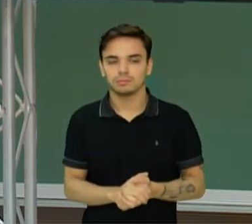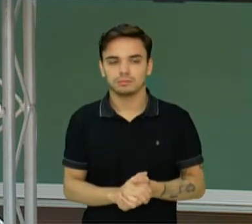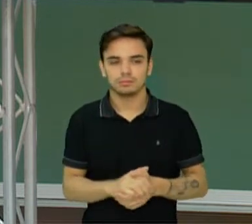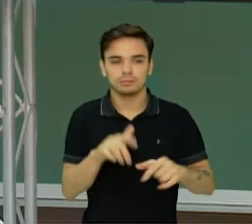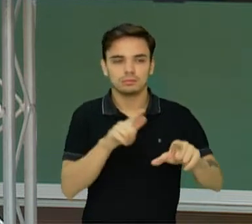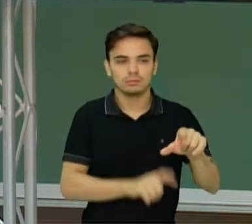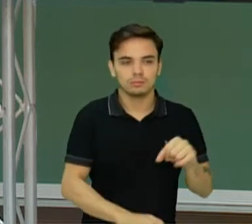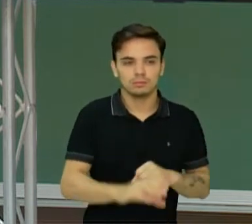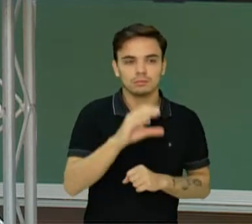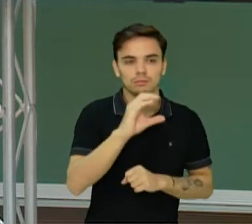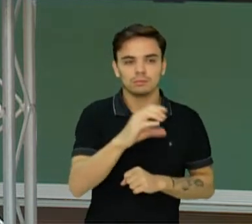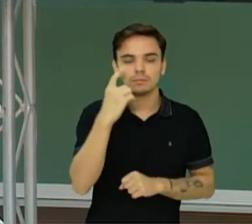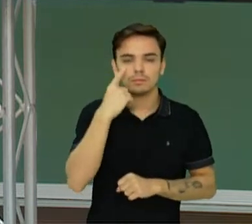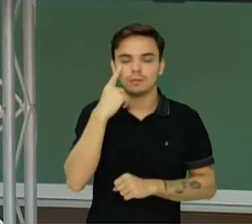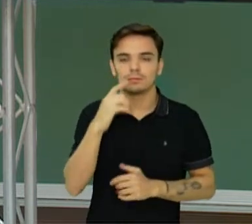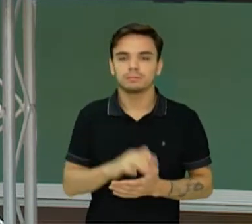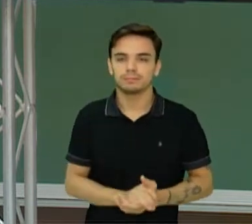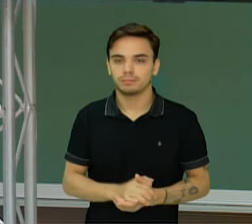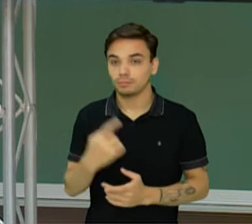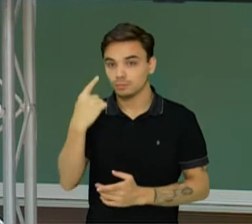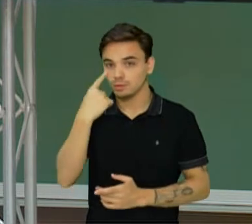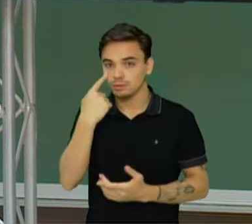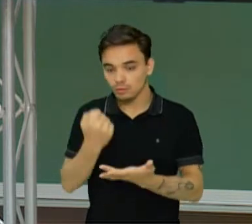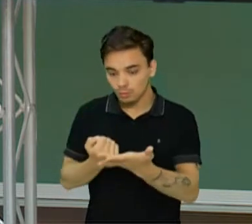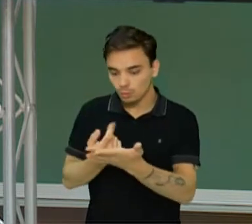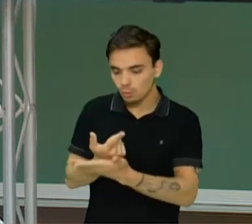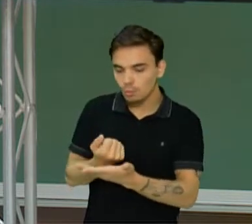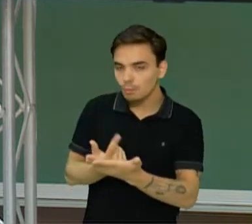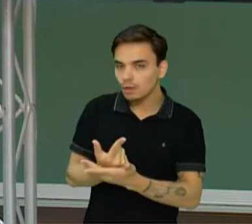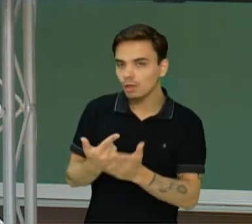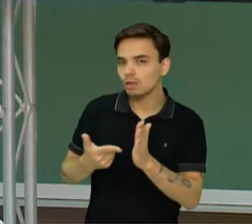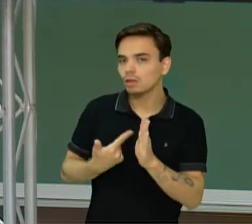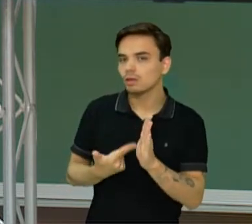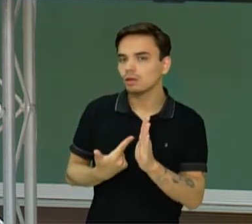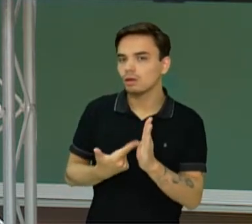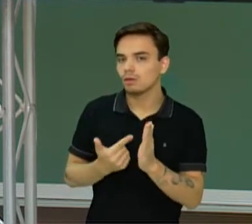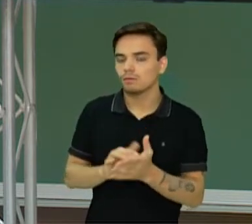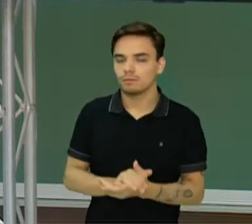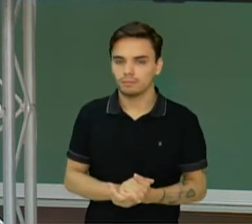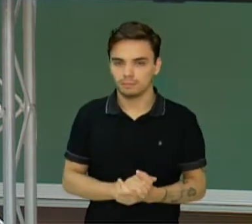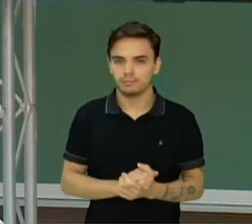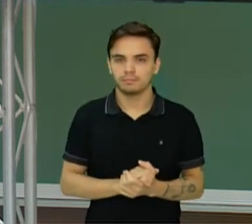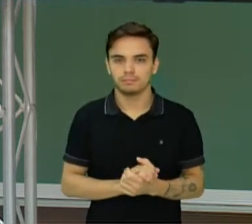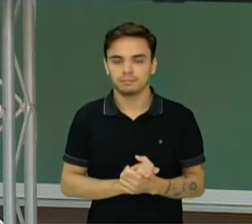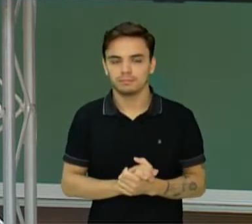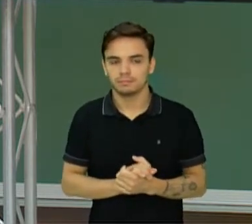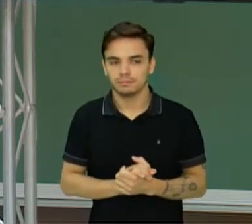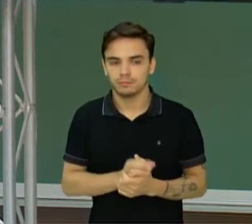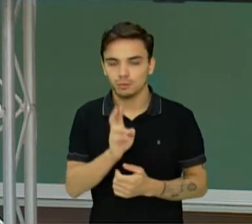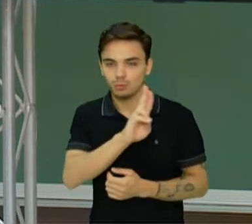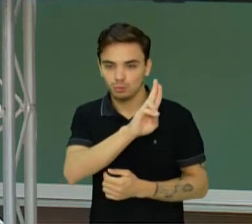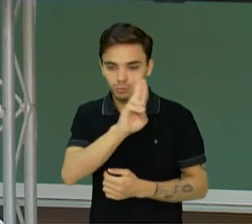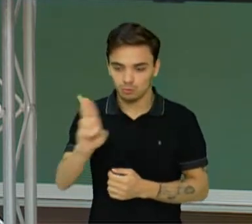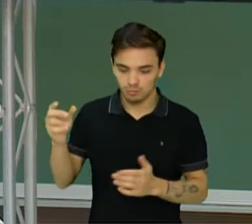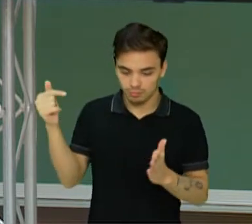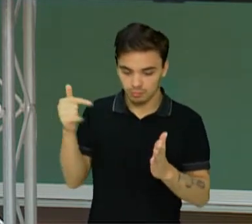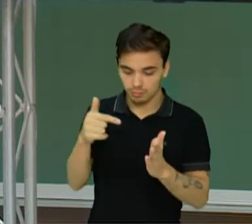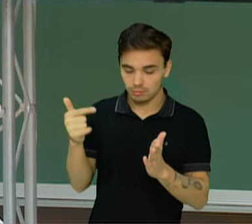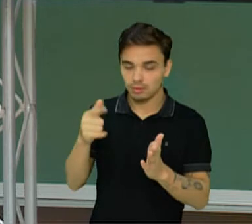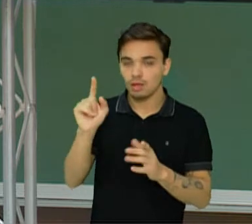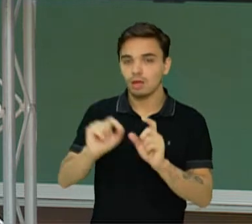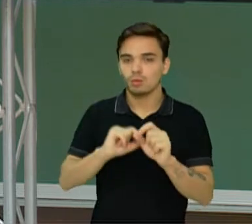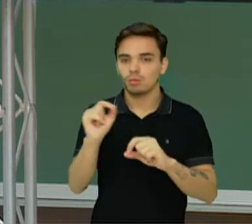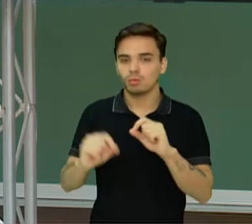C. I bought a book. Eu comprei um livro. Its name is Shirley by Charlotte Bronte. O nome dele, né, o nome do